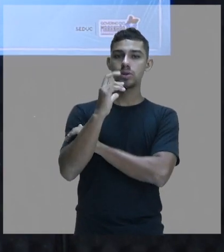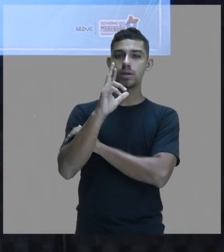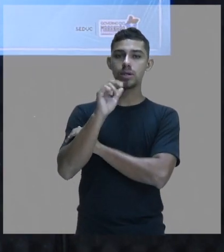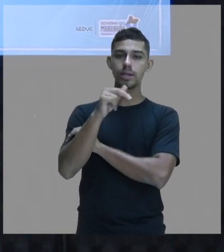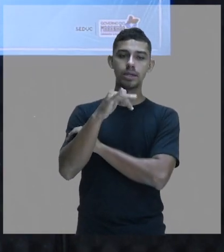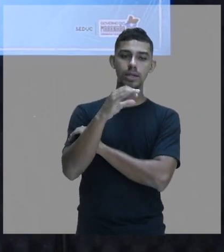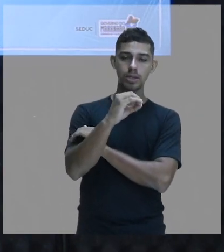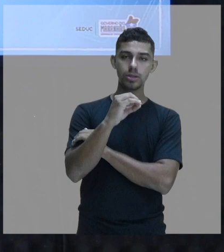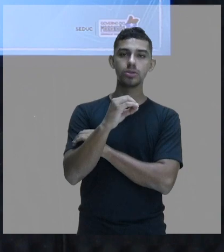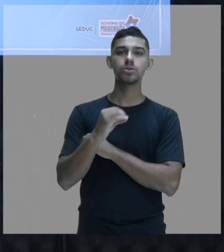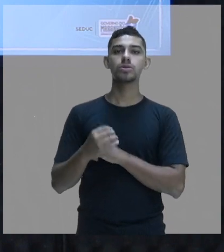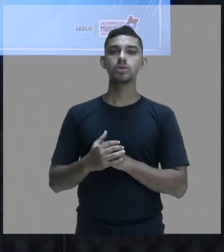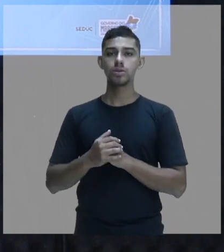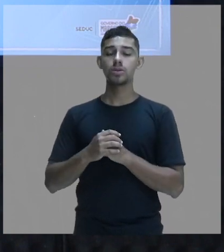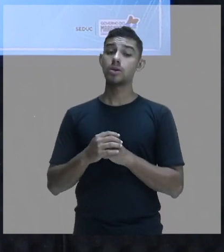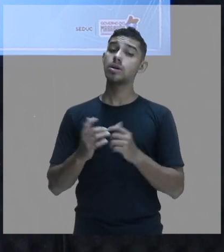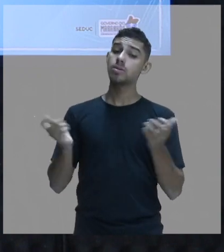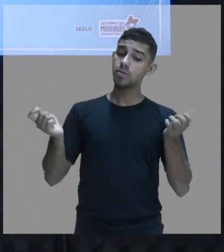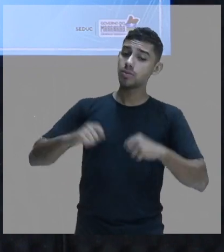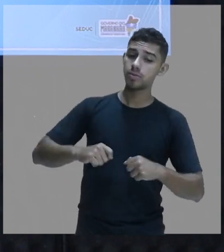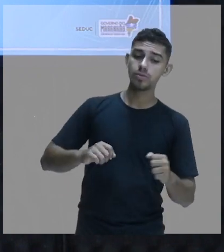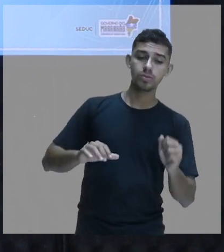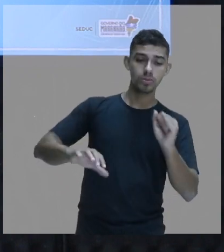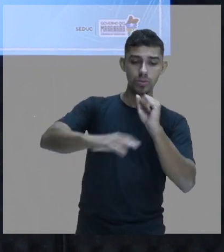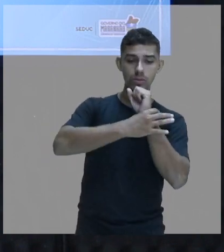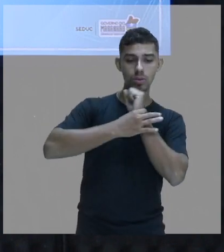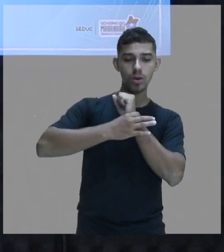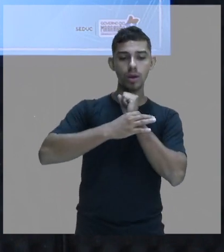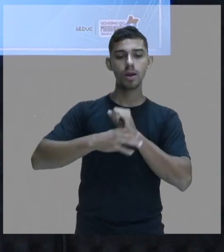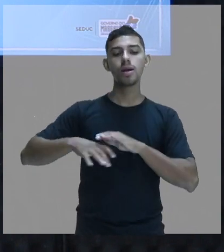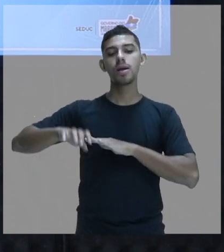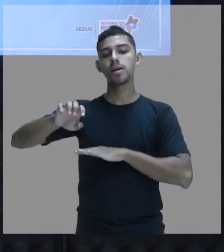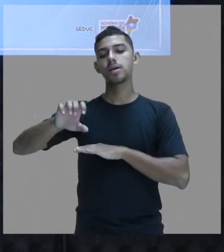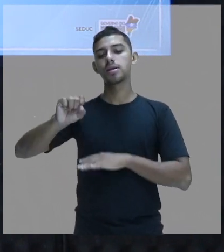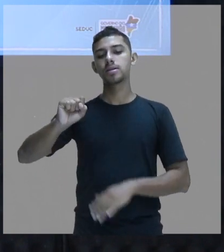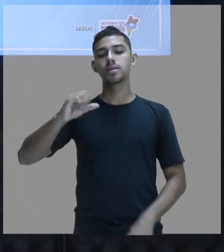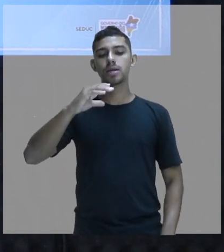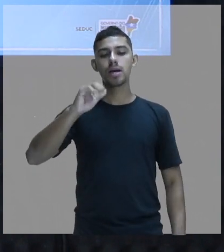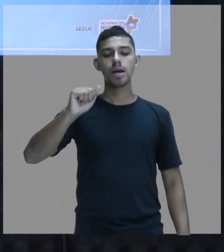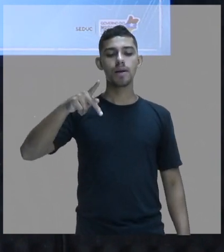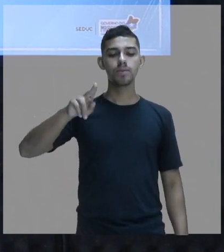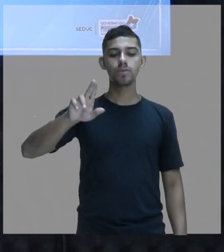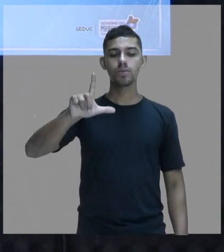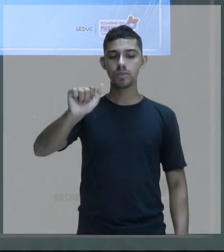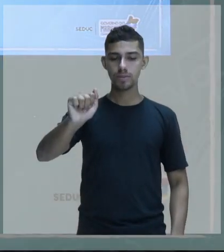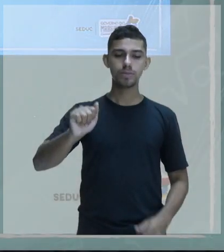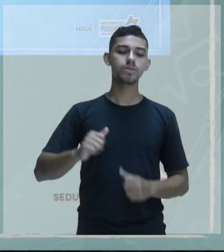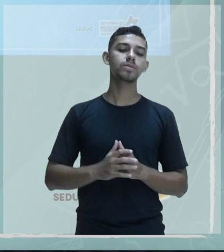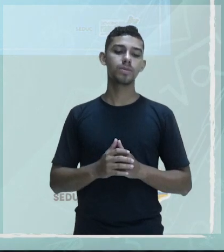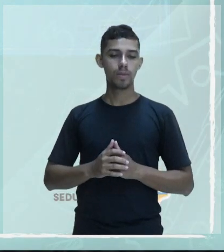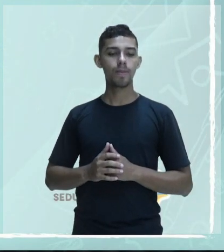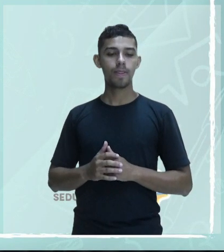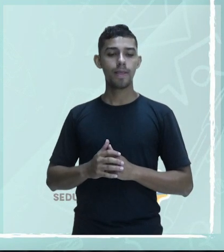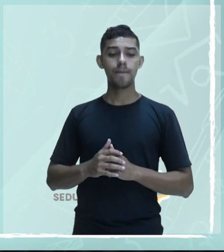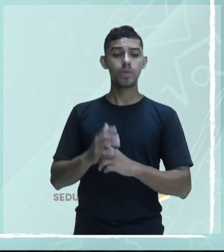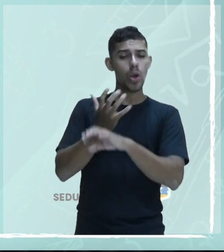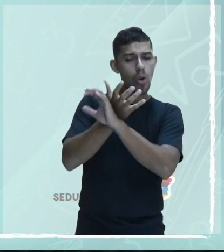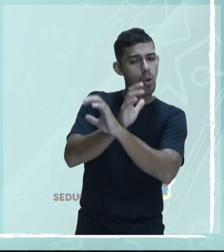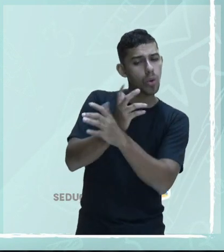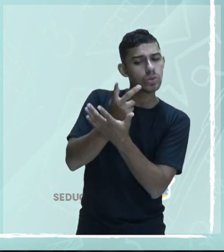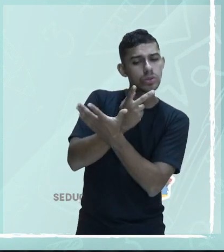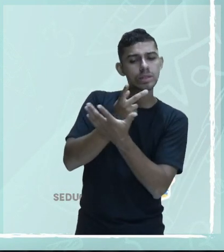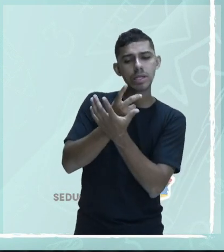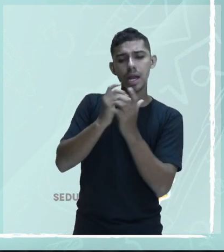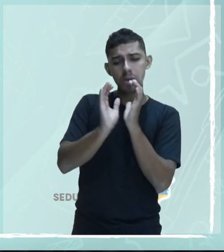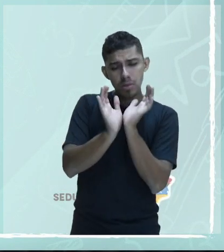são lâminas de proteção. A escápula também é um osso chato. Ossos irregulares possuem uma